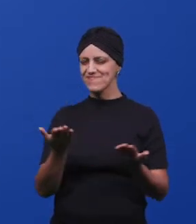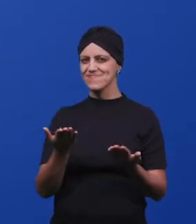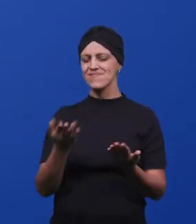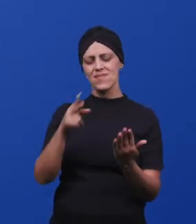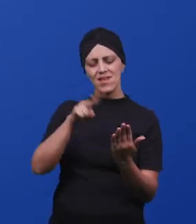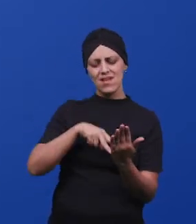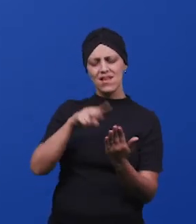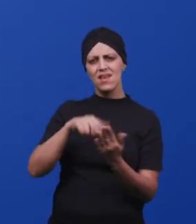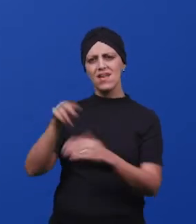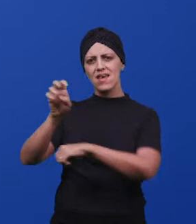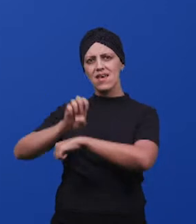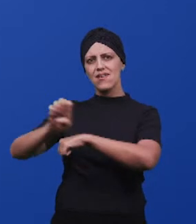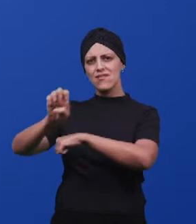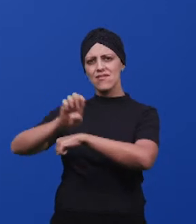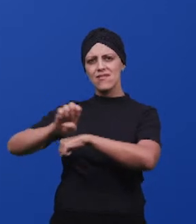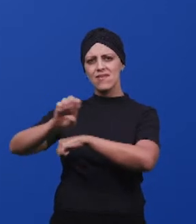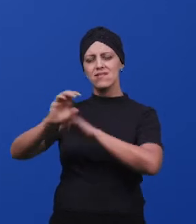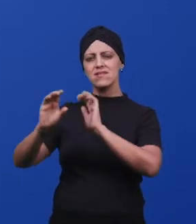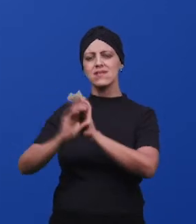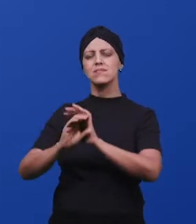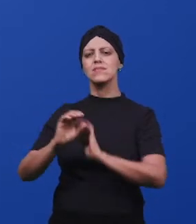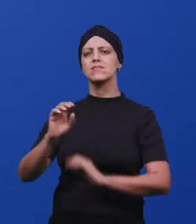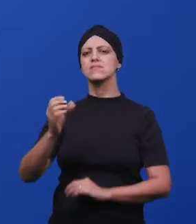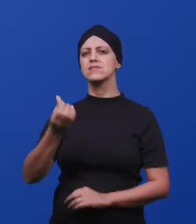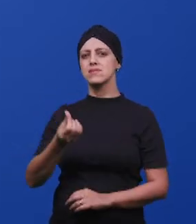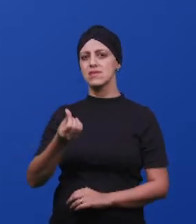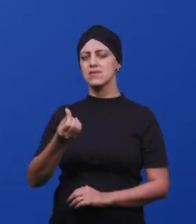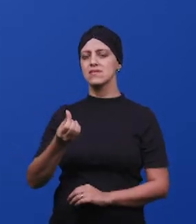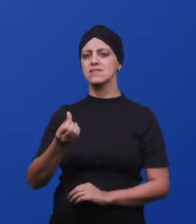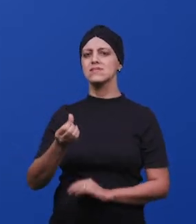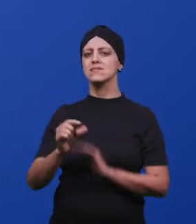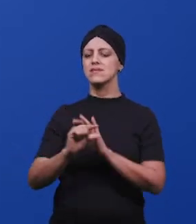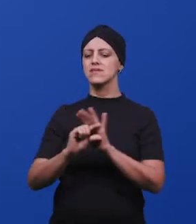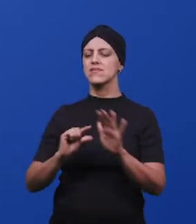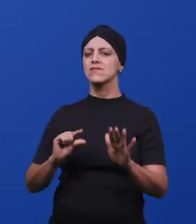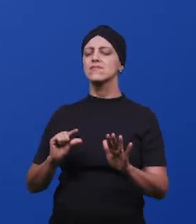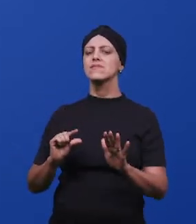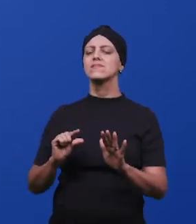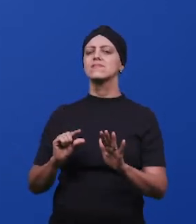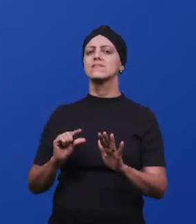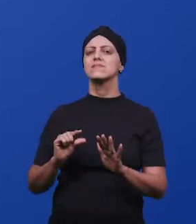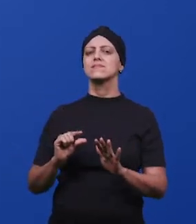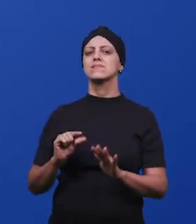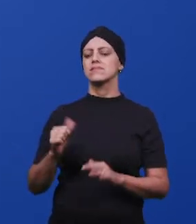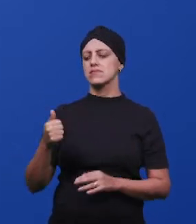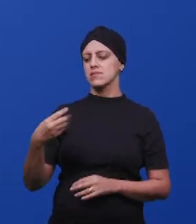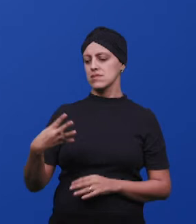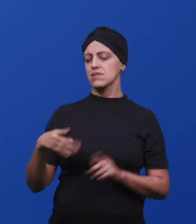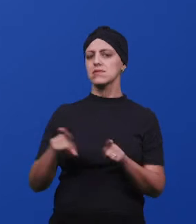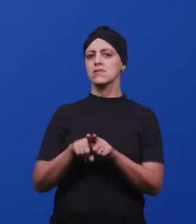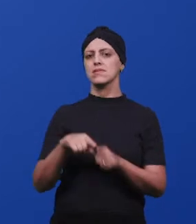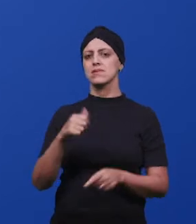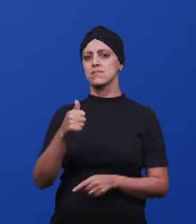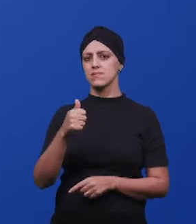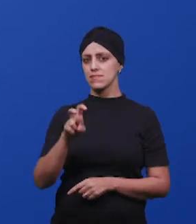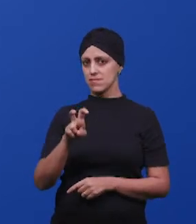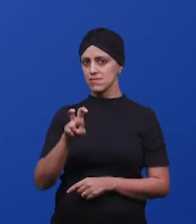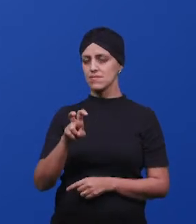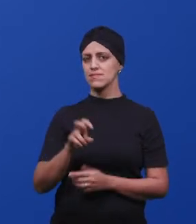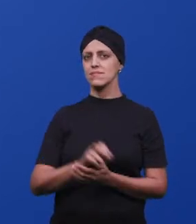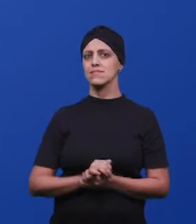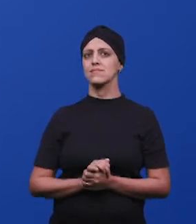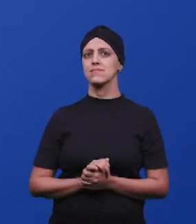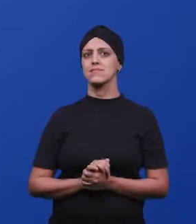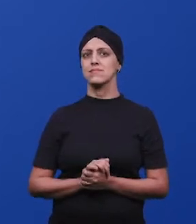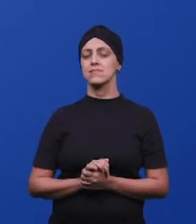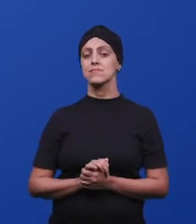Senhor, irmãos. Lendo Efésios, capítulo 6, versos 14